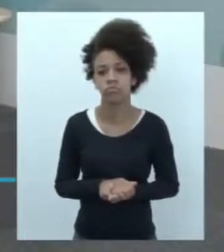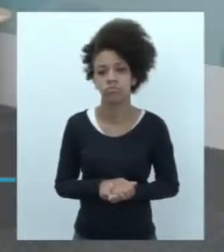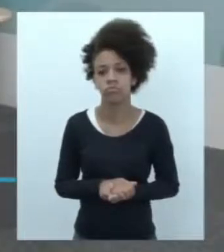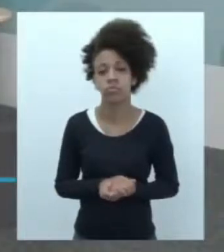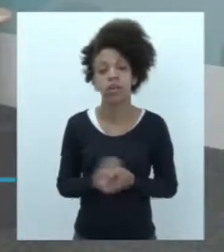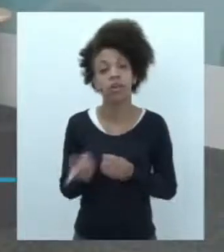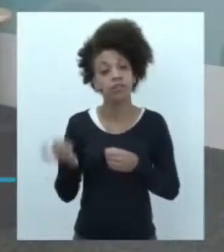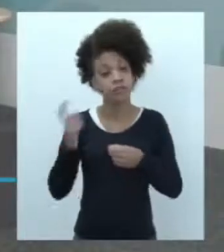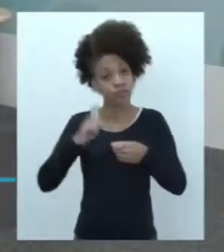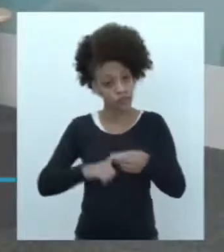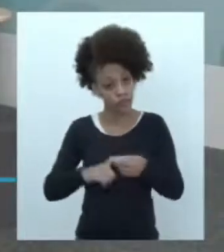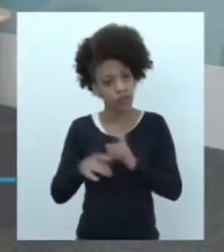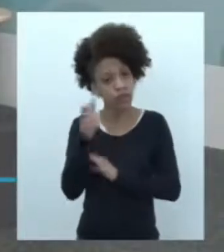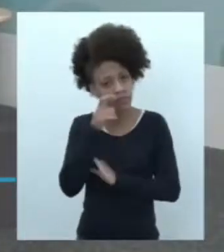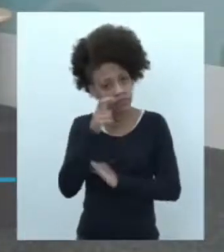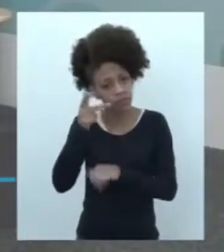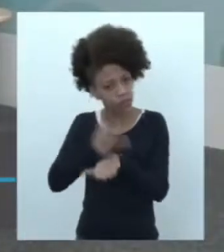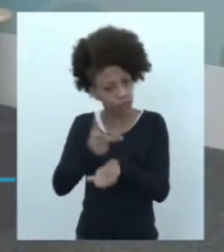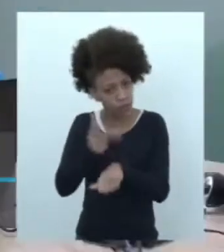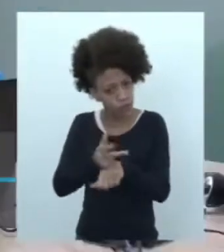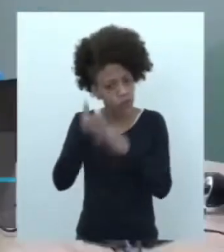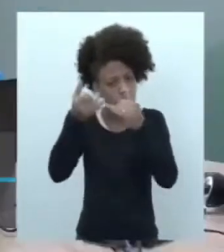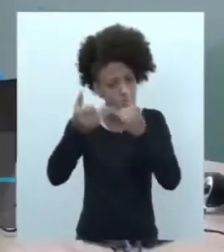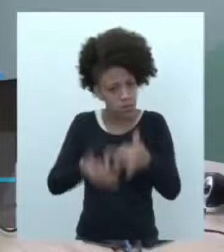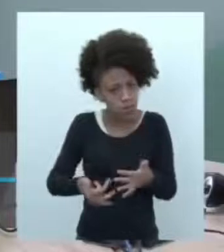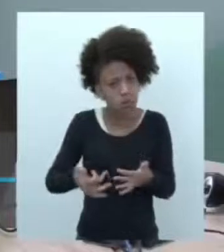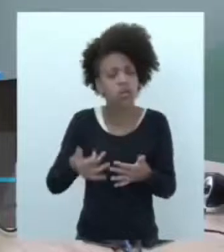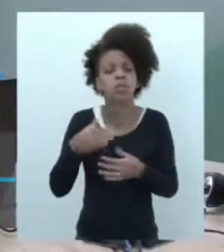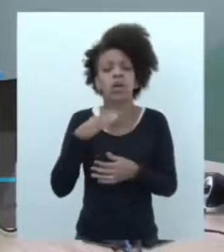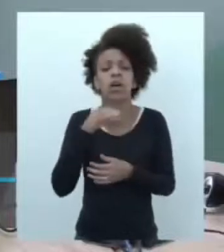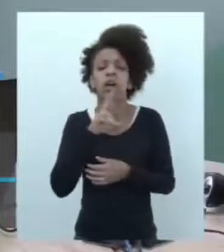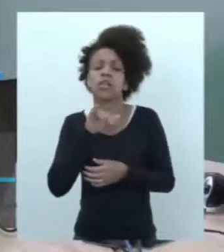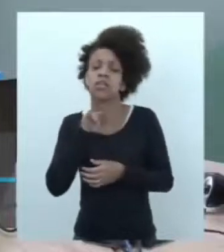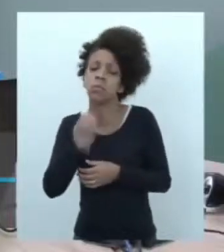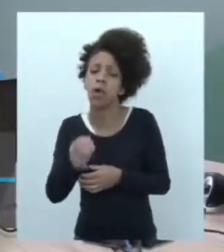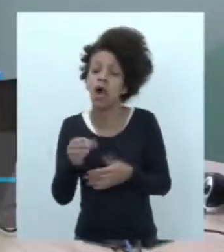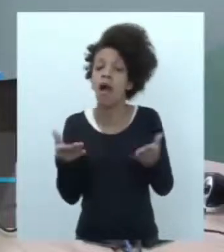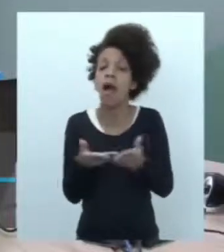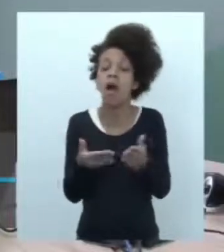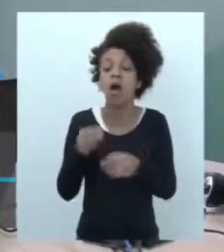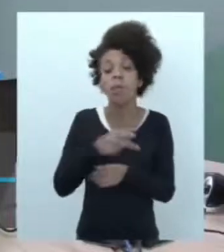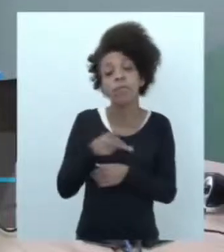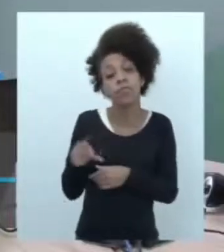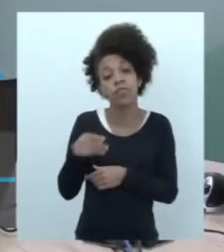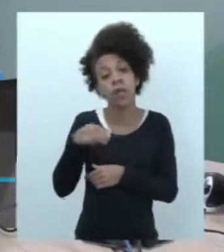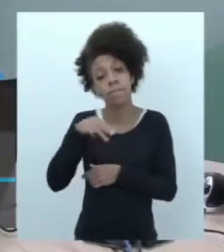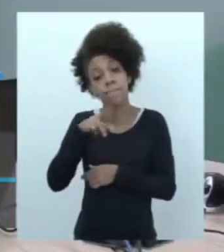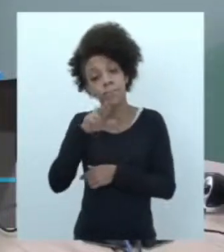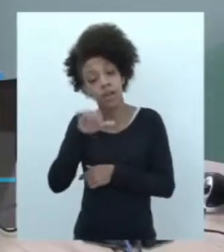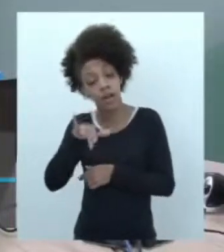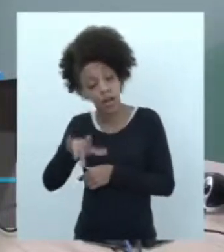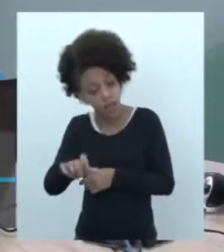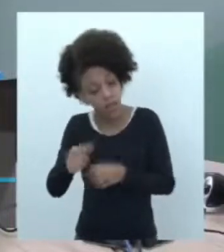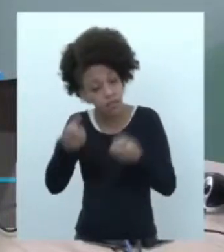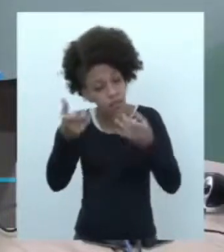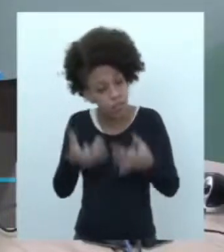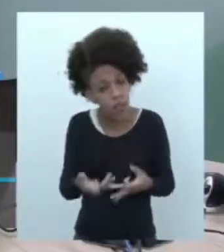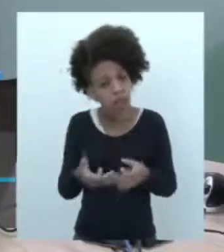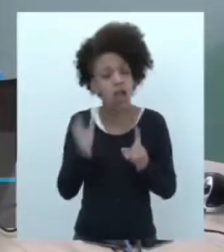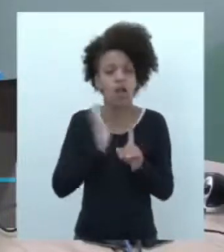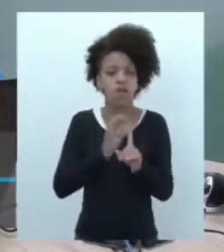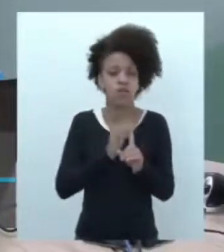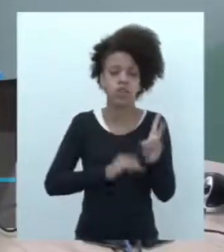Olá, voltamos. Vocês assistiram um vídeo que fala um pouco mais sobre o carimbó. Agora a professora Milene vai falar um pouco para vocês sobre a